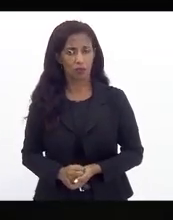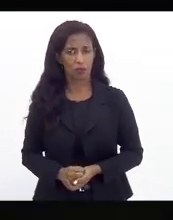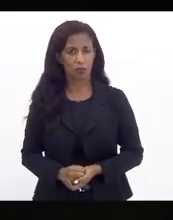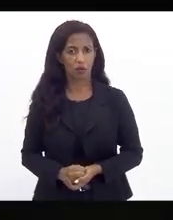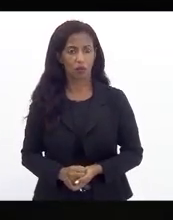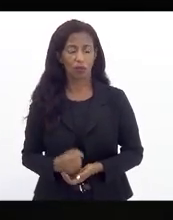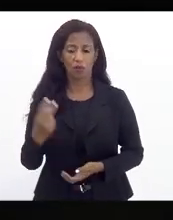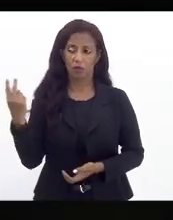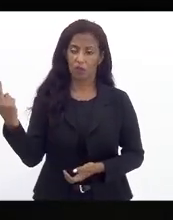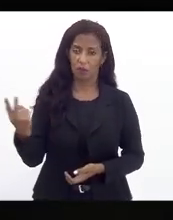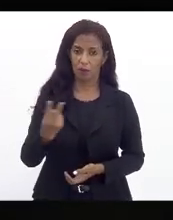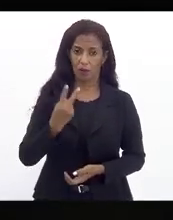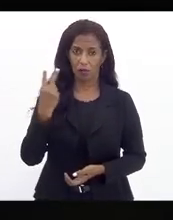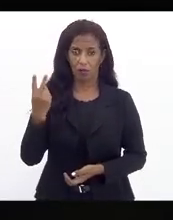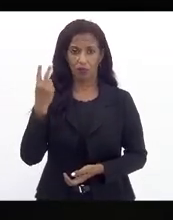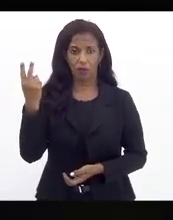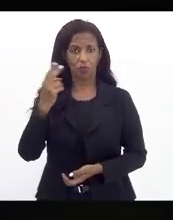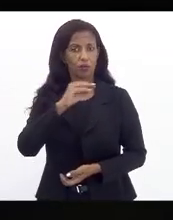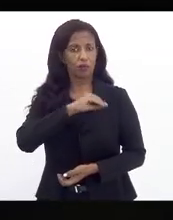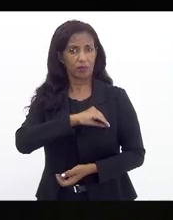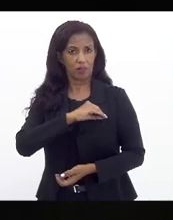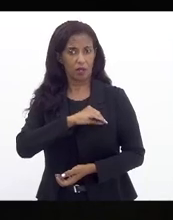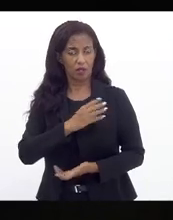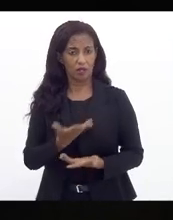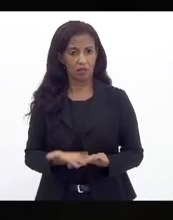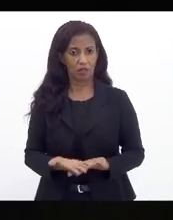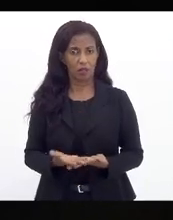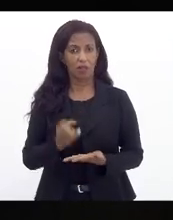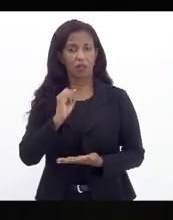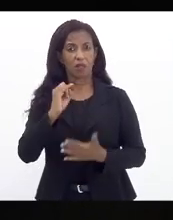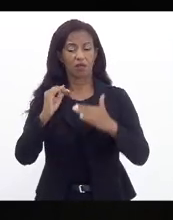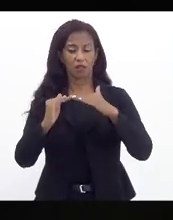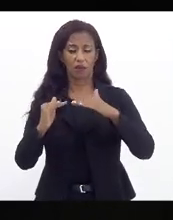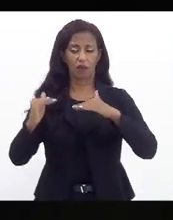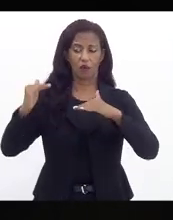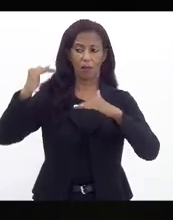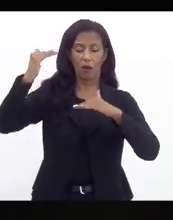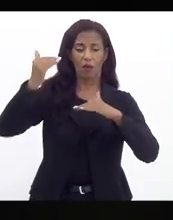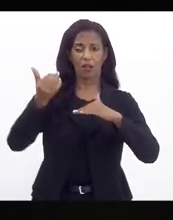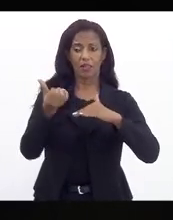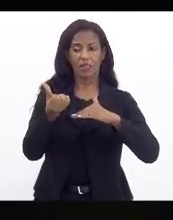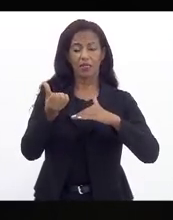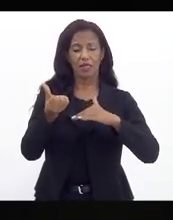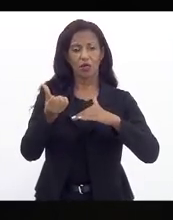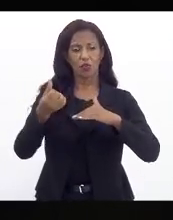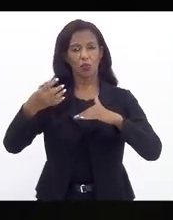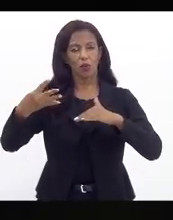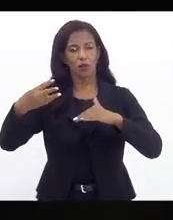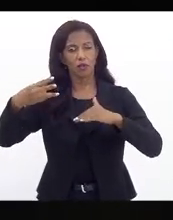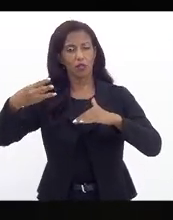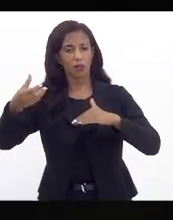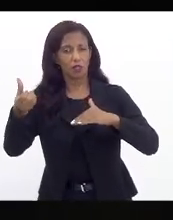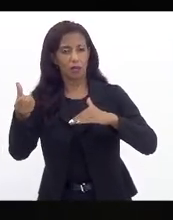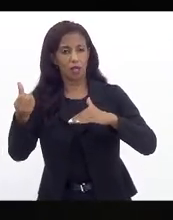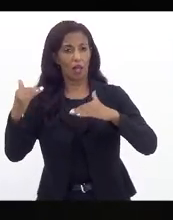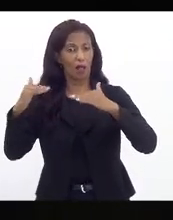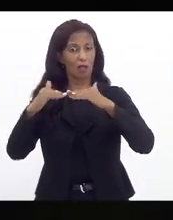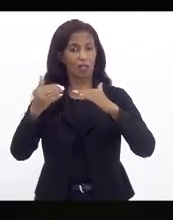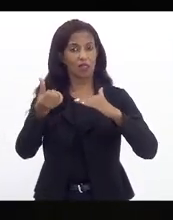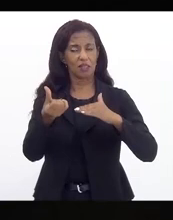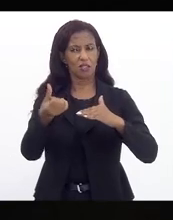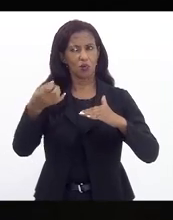pega o valor da remuneração do servidor se for maior do que 6.433 até 6